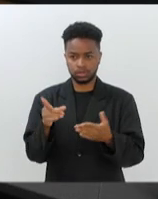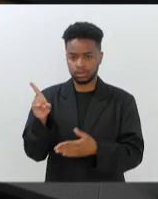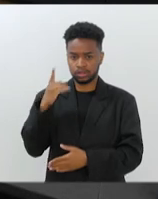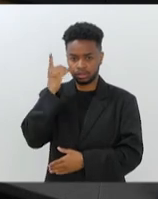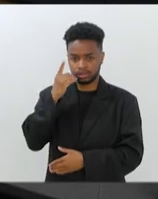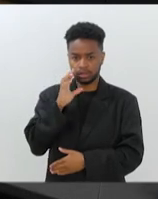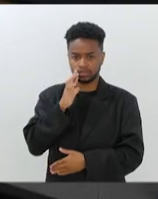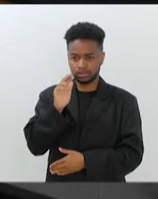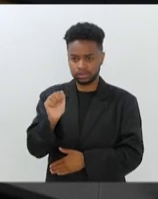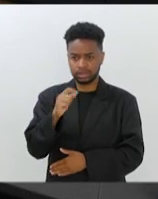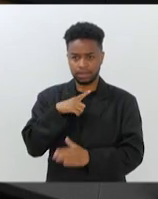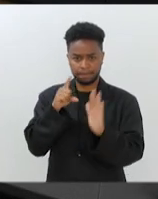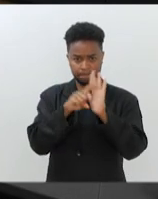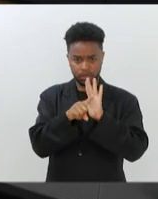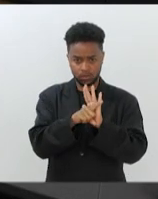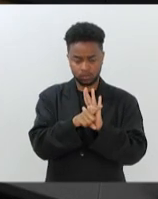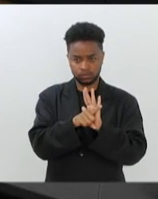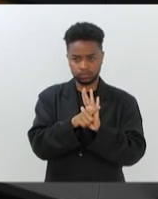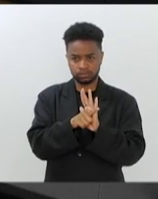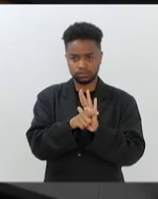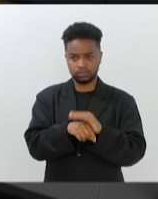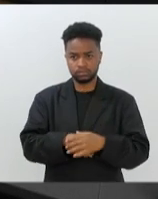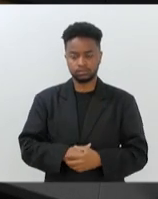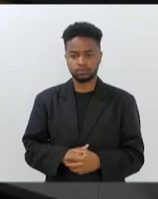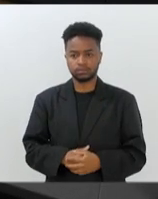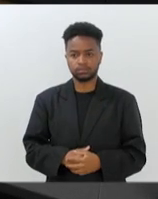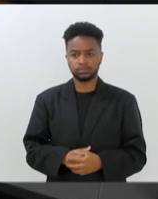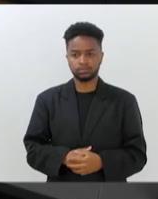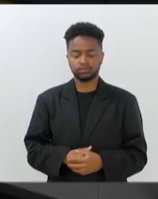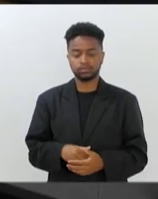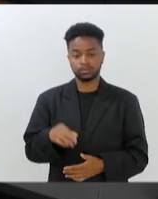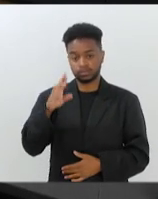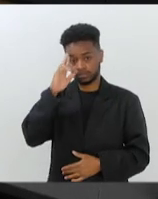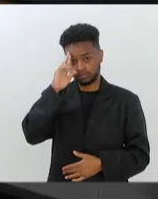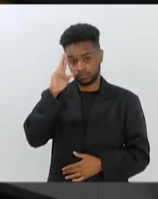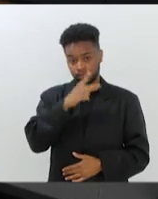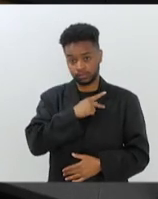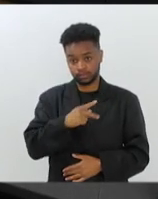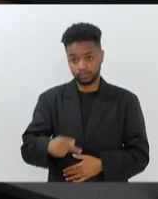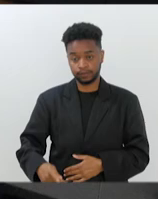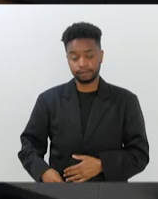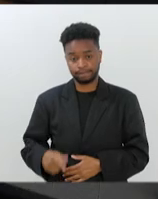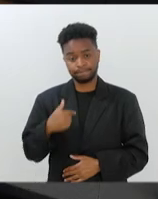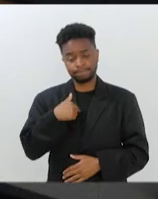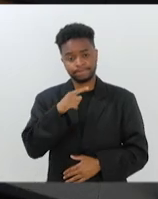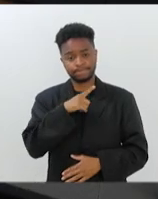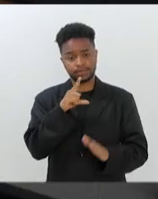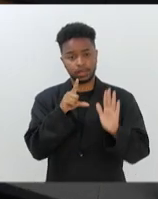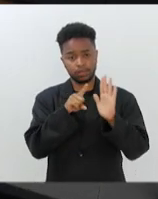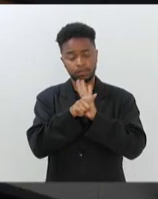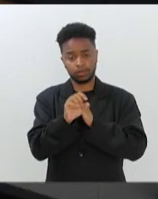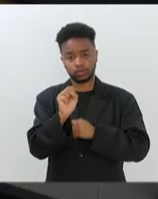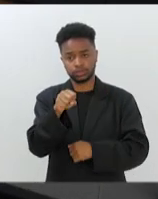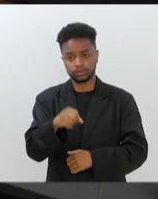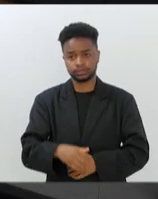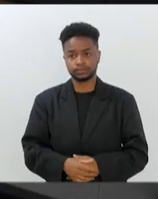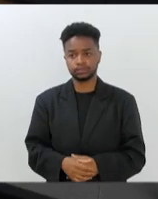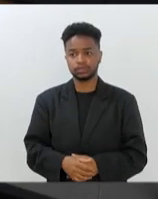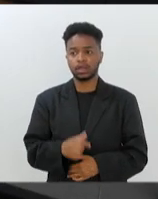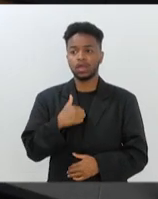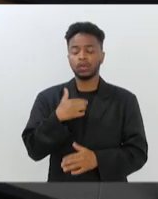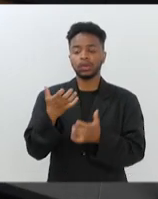algum questionamento senhor presidente eh Tenho sim quero saber do